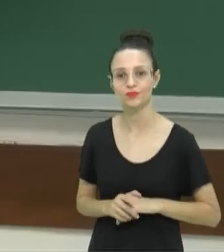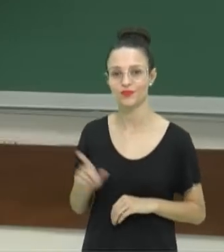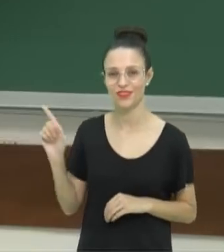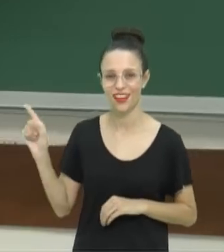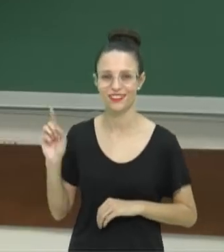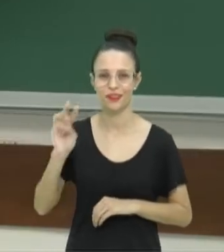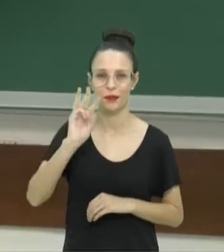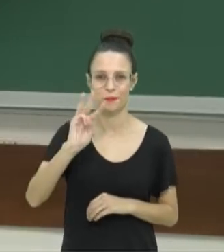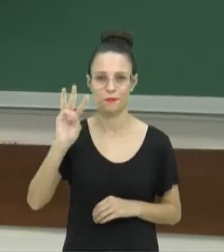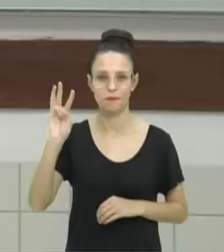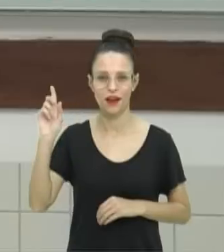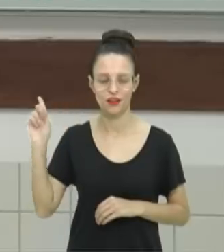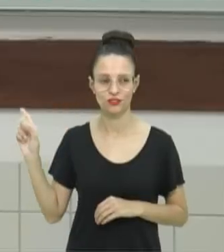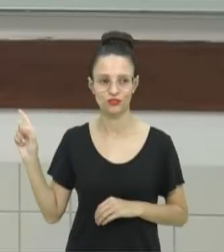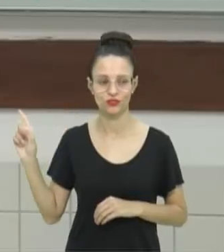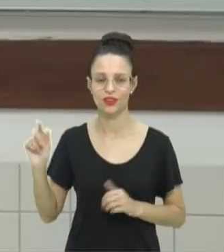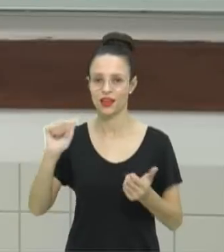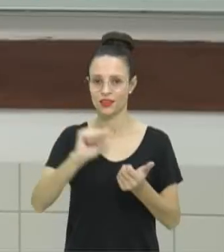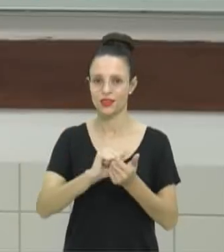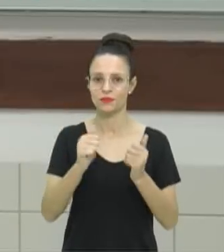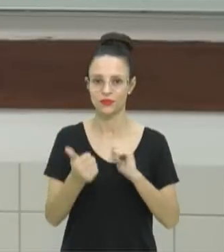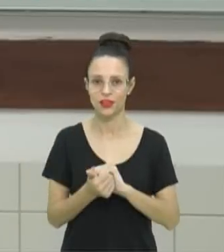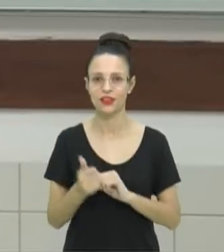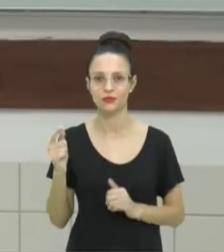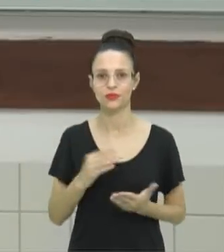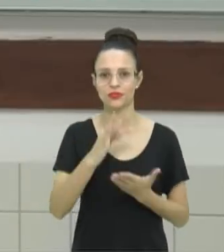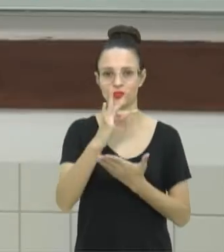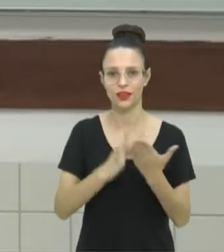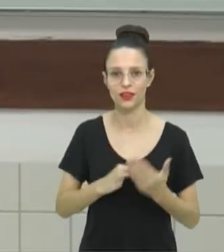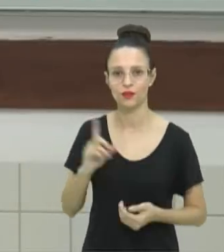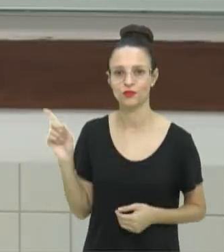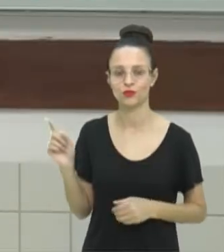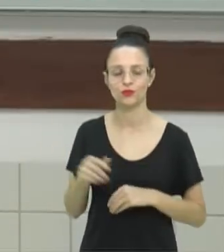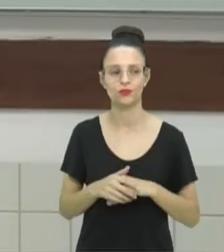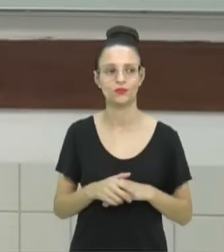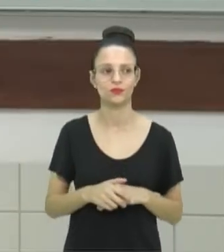da qual foi adaptado esse texto,